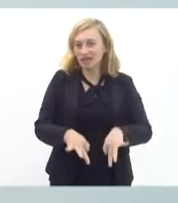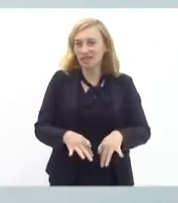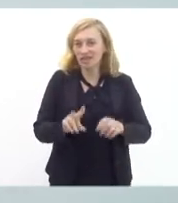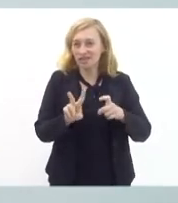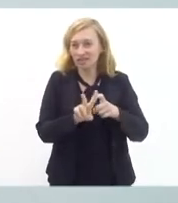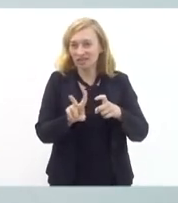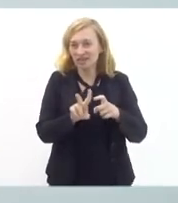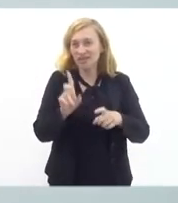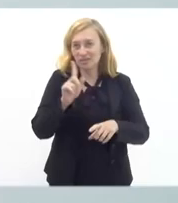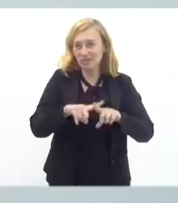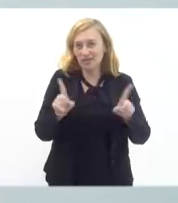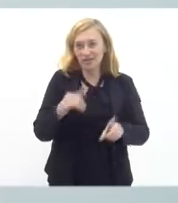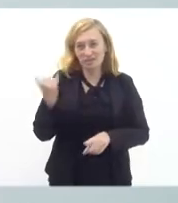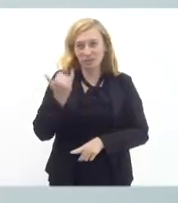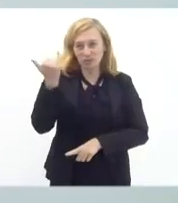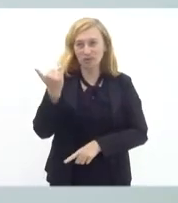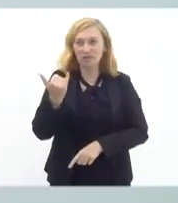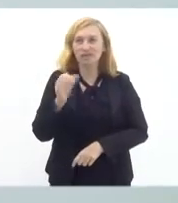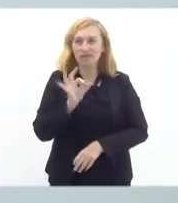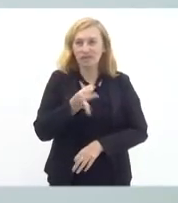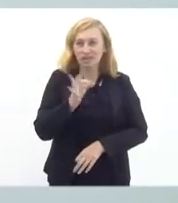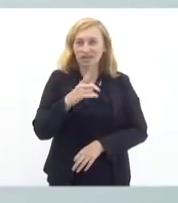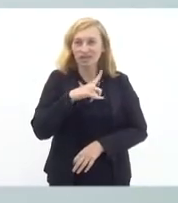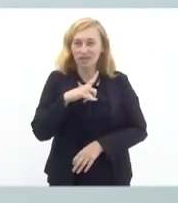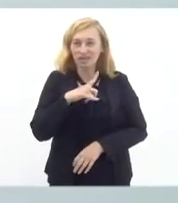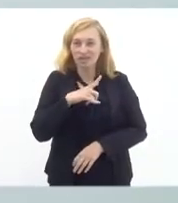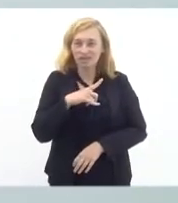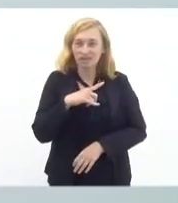Não, mas muito importante, eu tenho certeza.